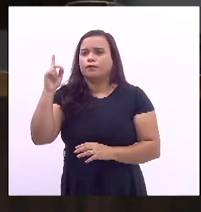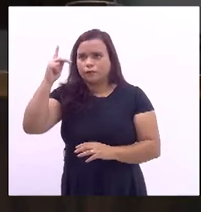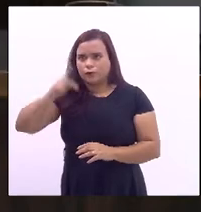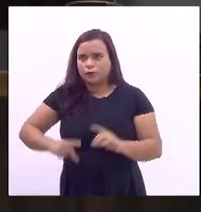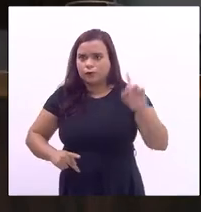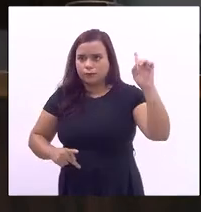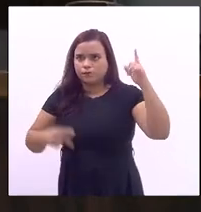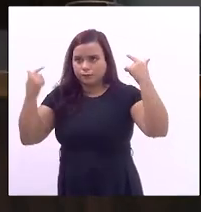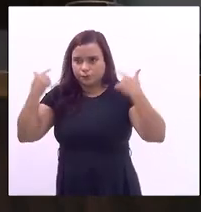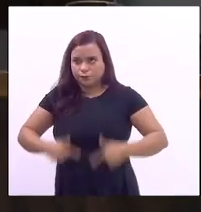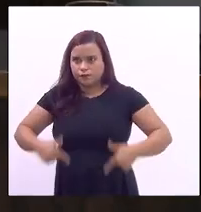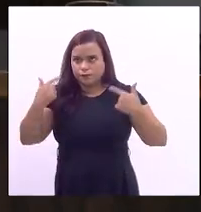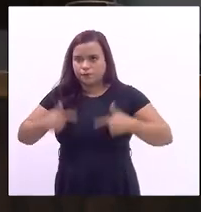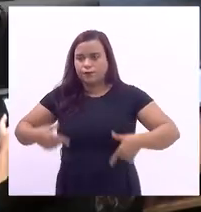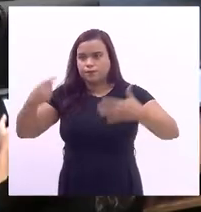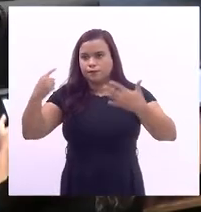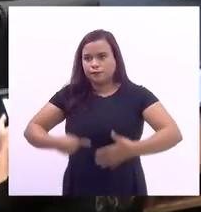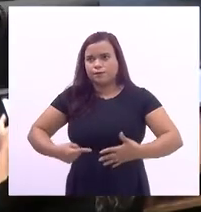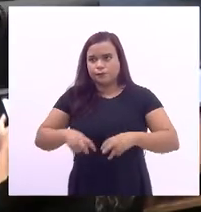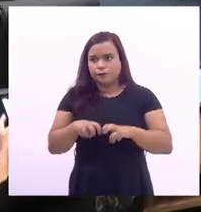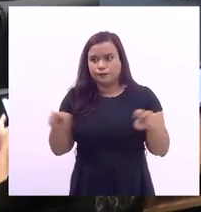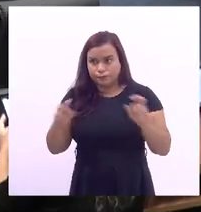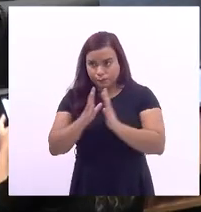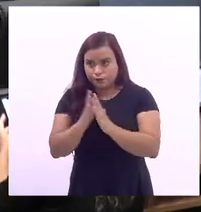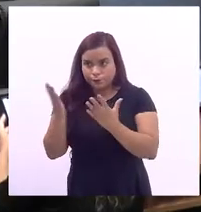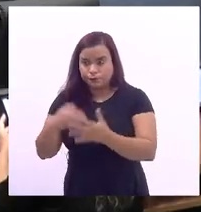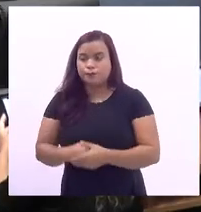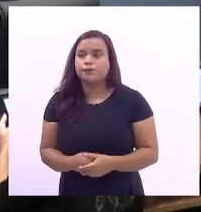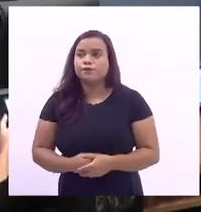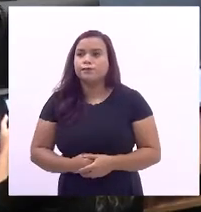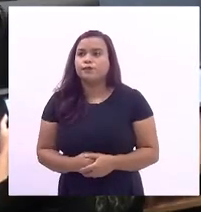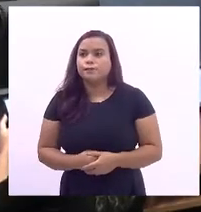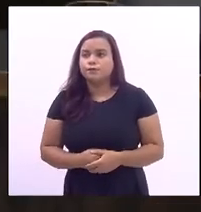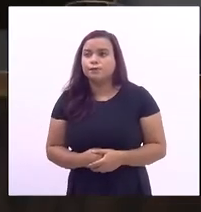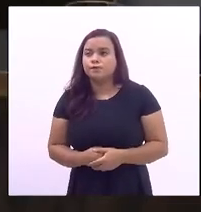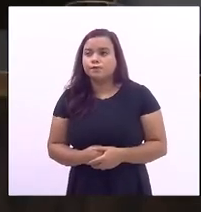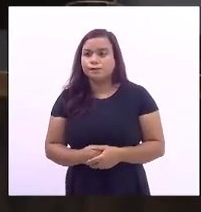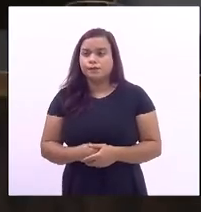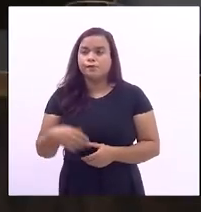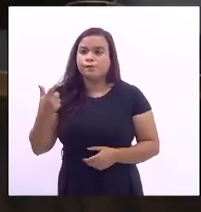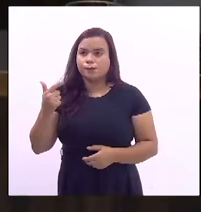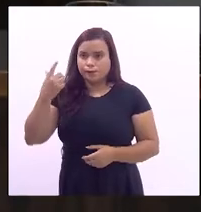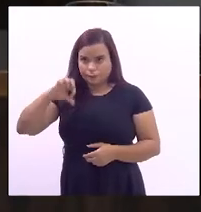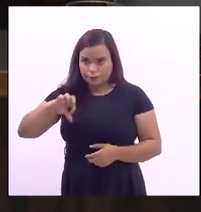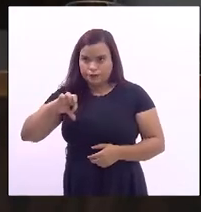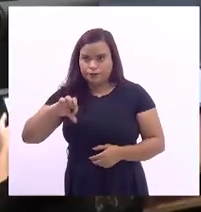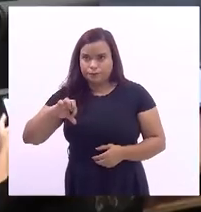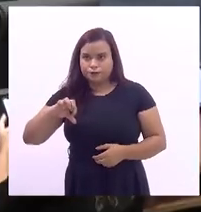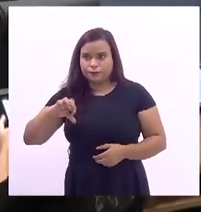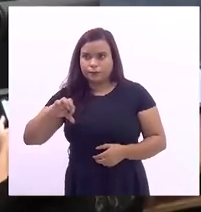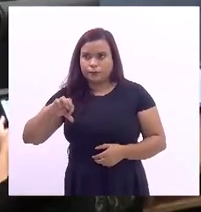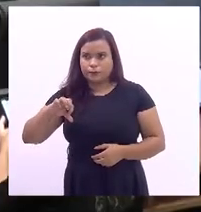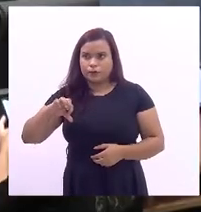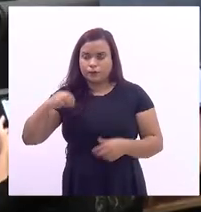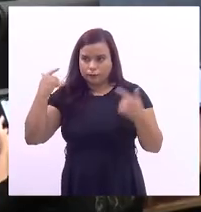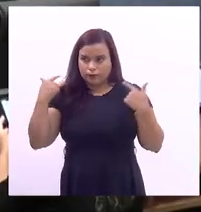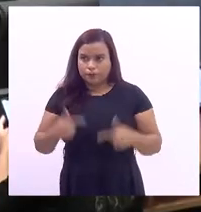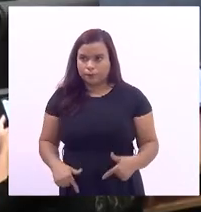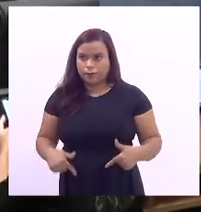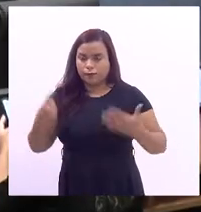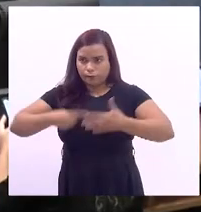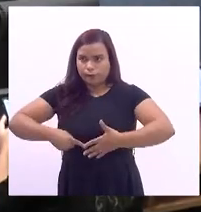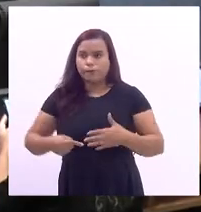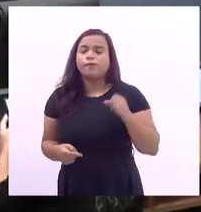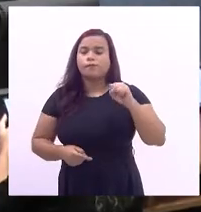22 extensão da banca social por gentileza em 1229 deputado a extensão